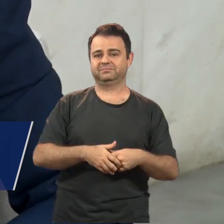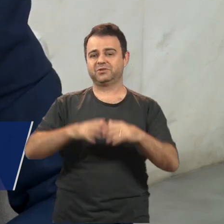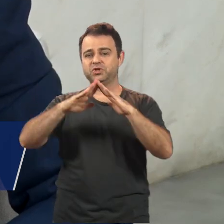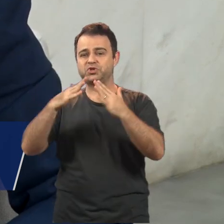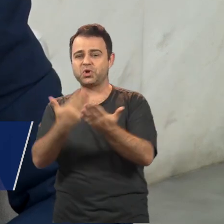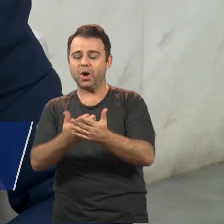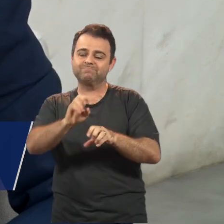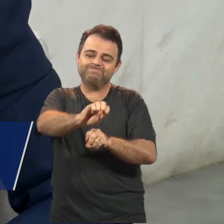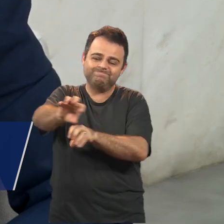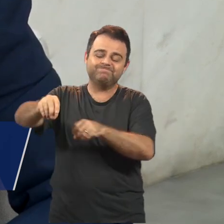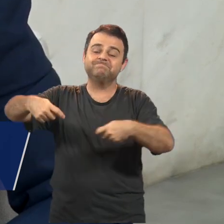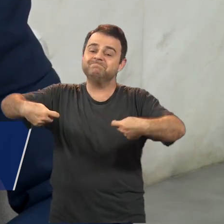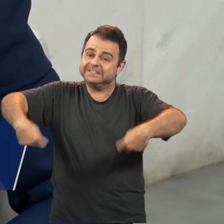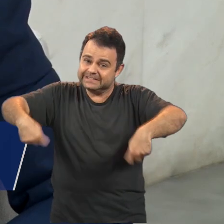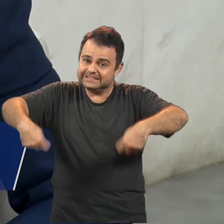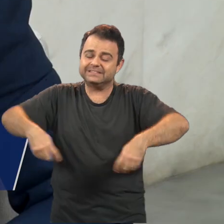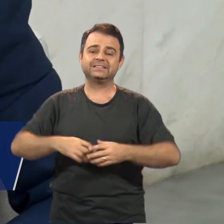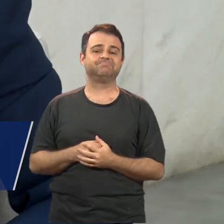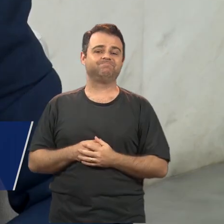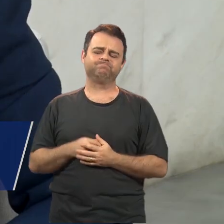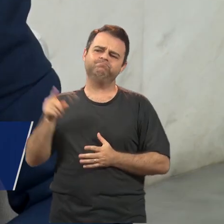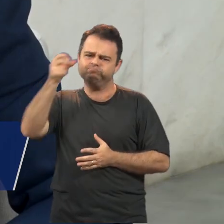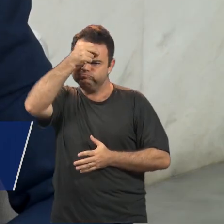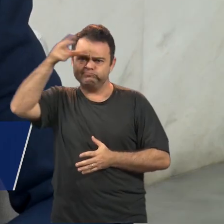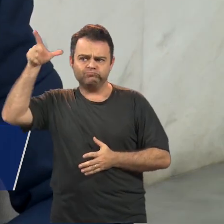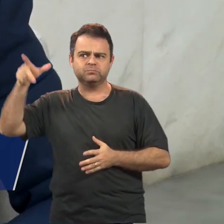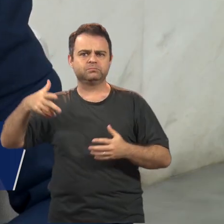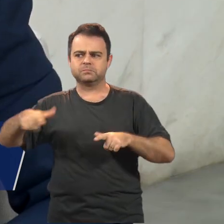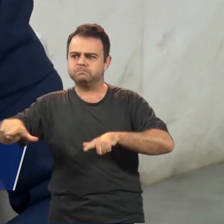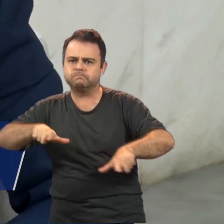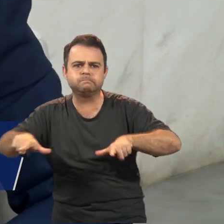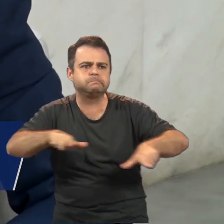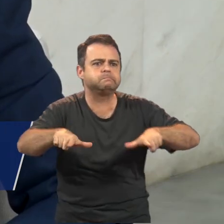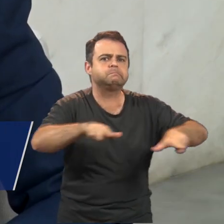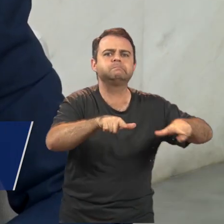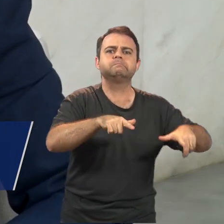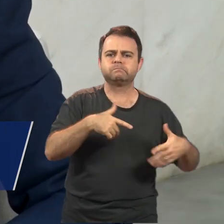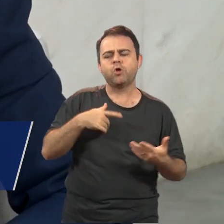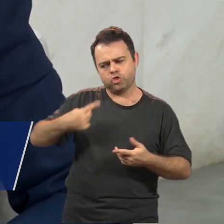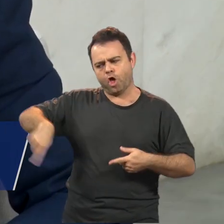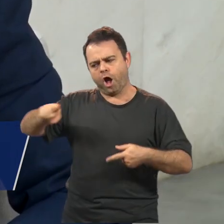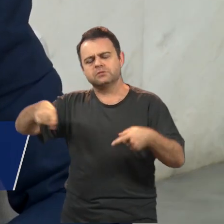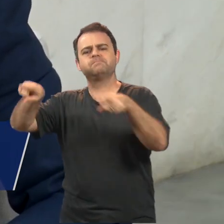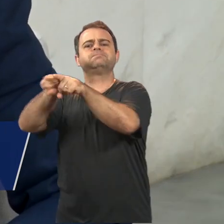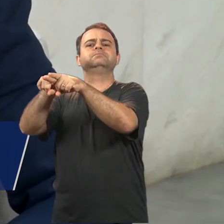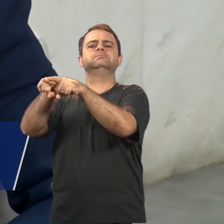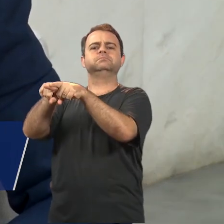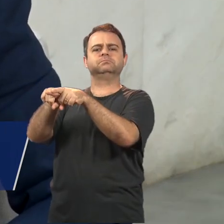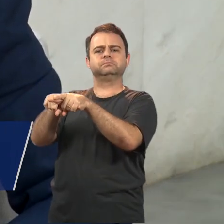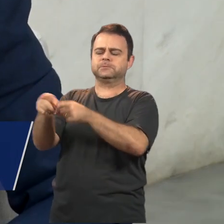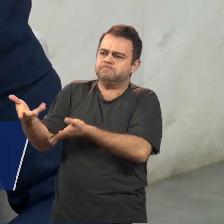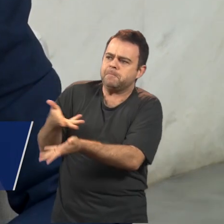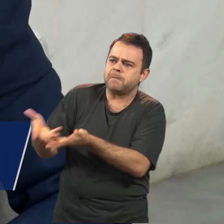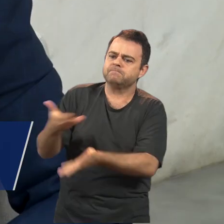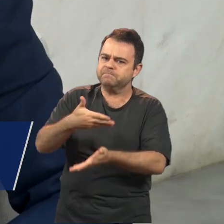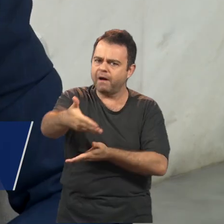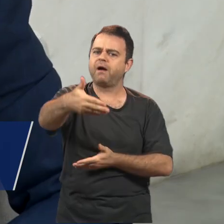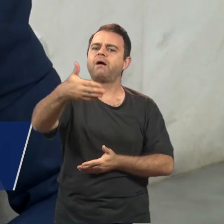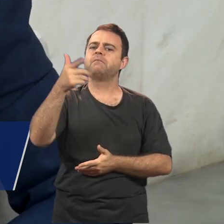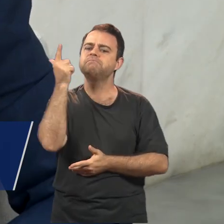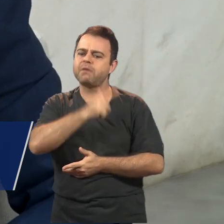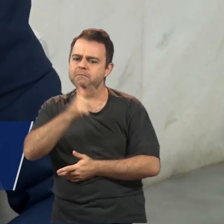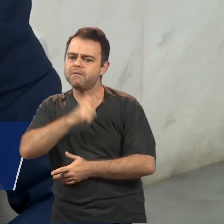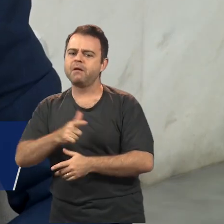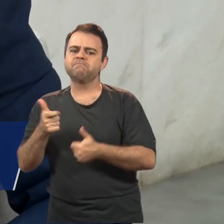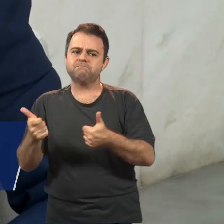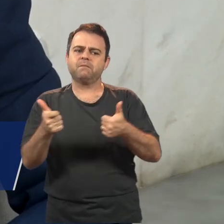Eu sei que o Executivo tem feito um trabalho incansável, nós estamos em parceria com o Executivo para que tudo isso se torne realidade, mas sei que